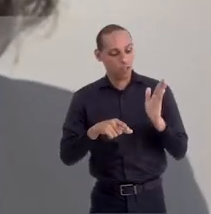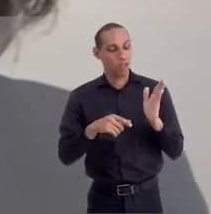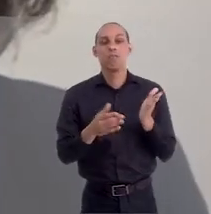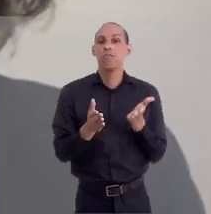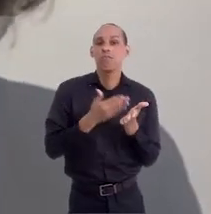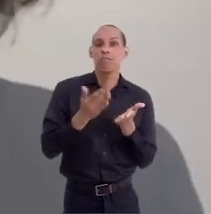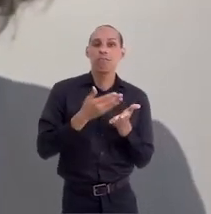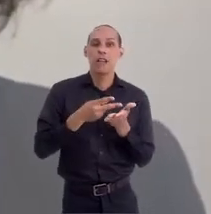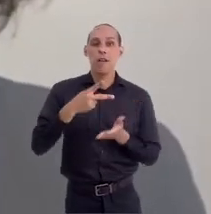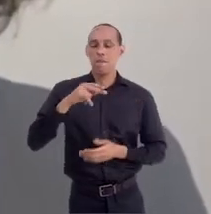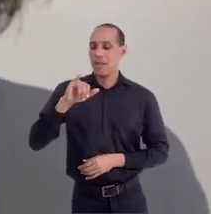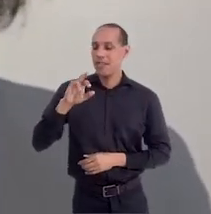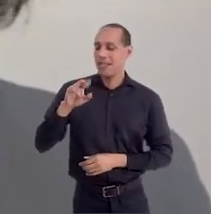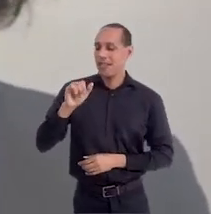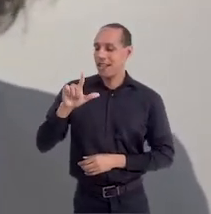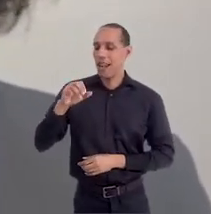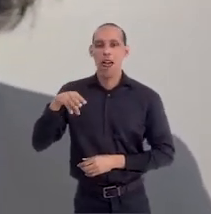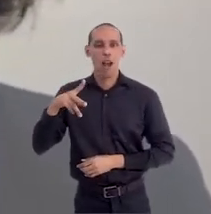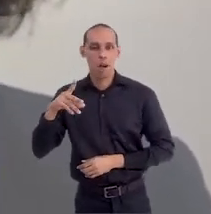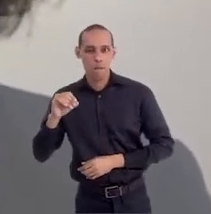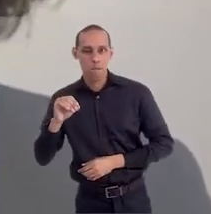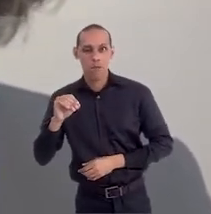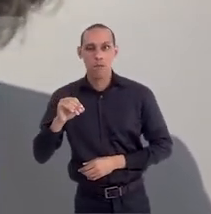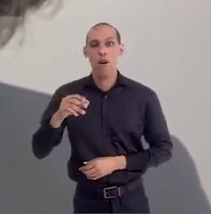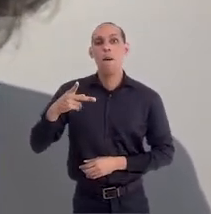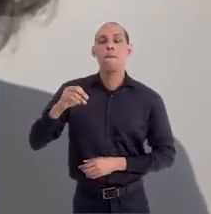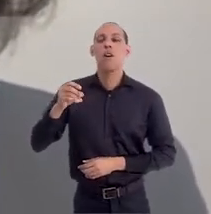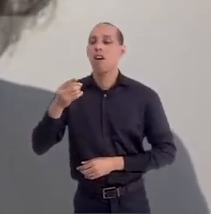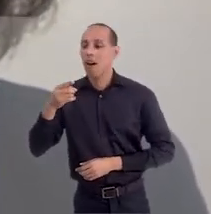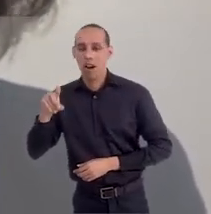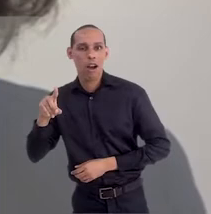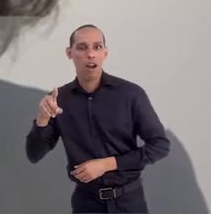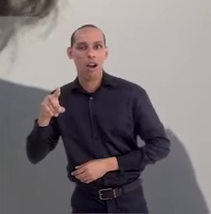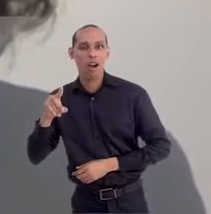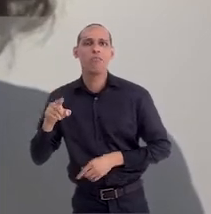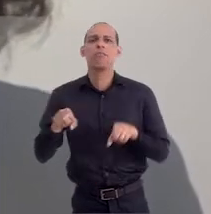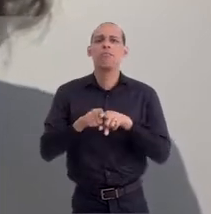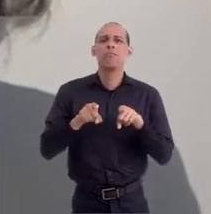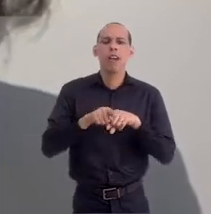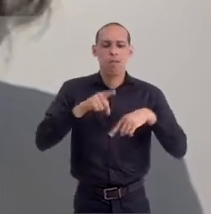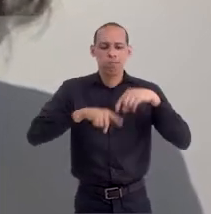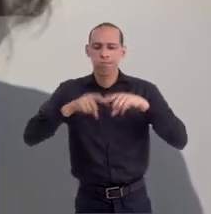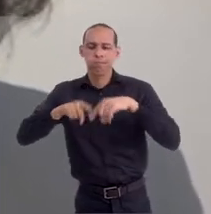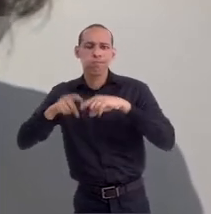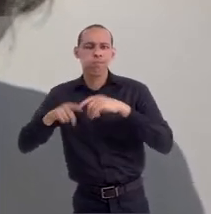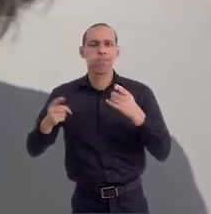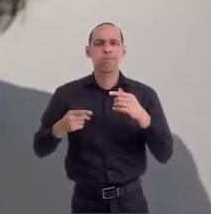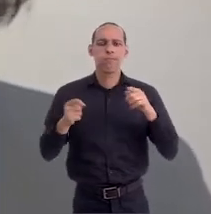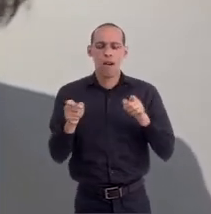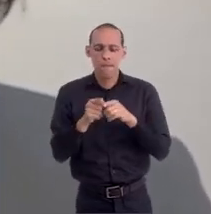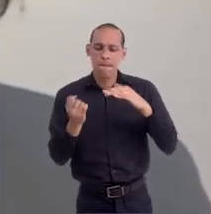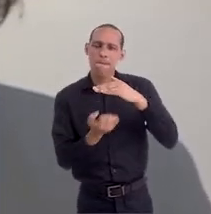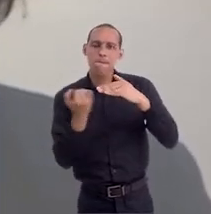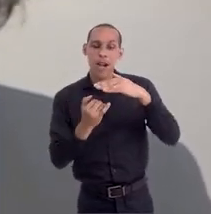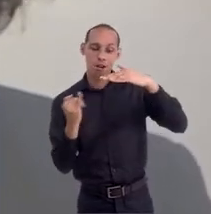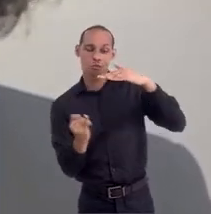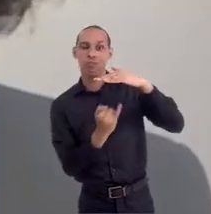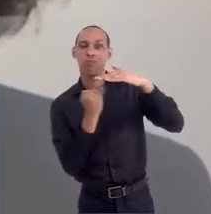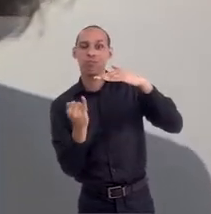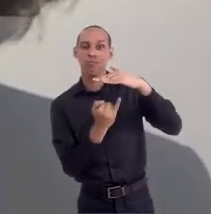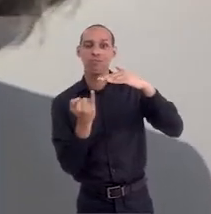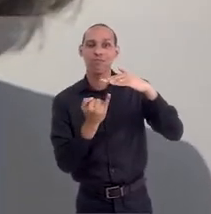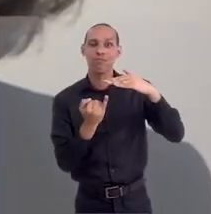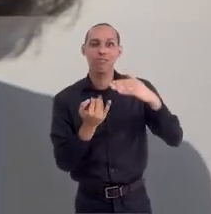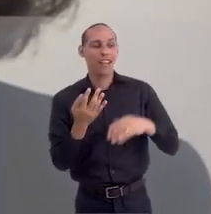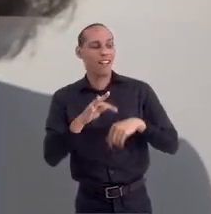Autor do livro Um Pirilampo no Porão, um pouco de luz sobre os dilemas da produtividade das pequenas empresas e da informalidade no